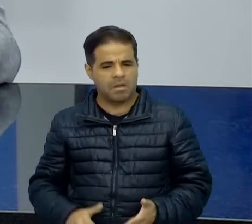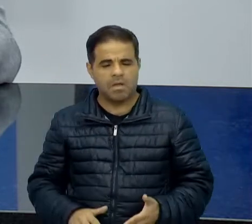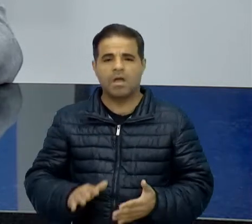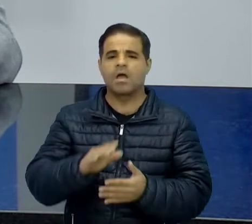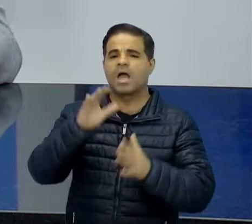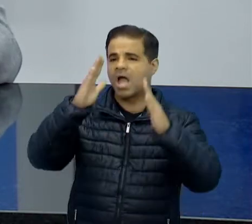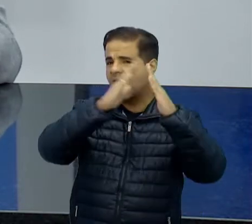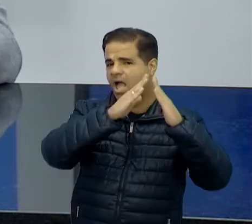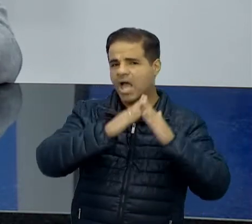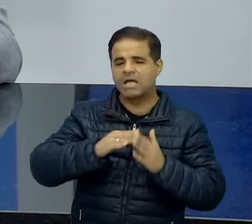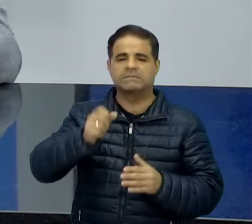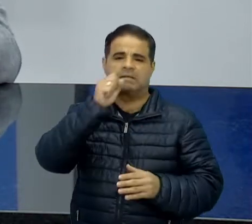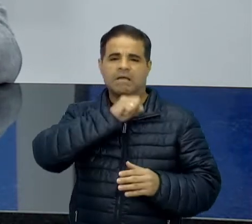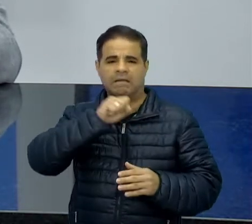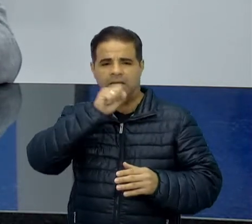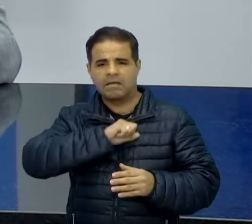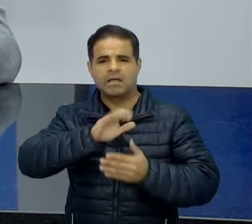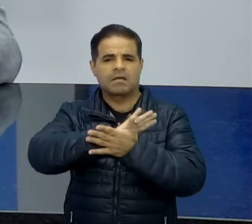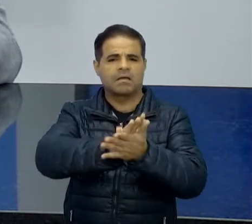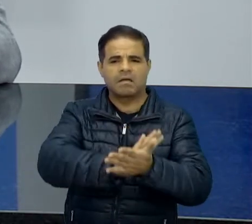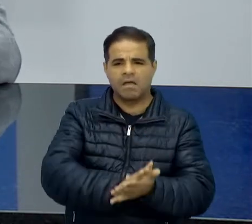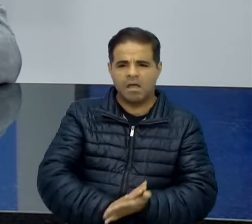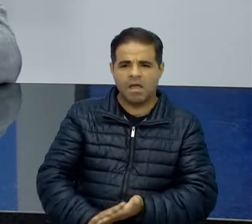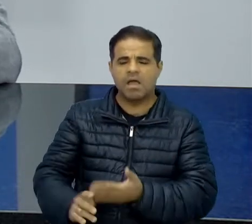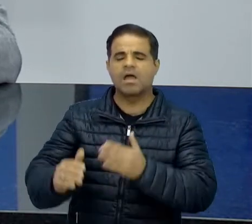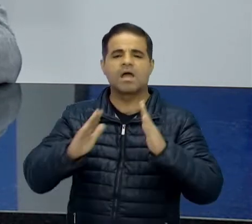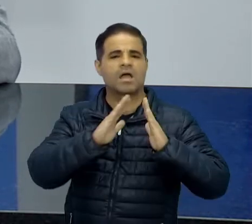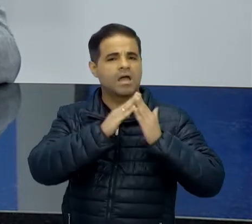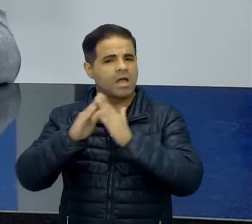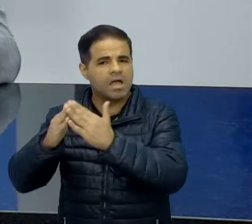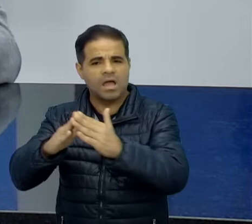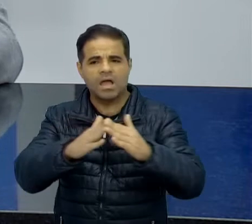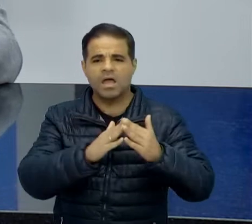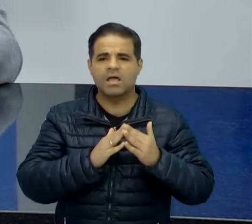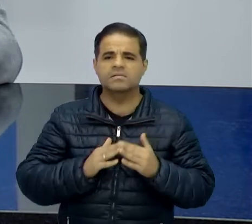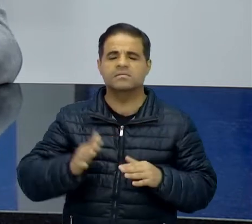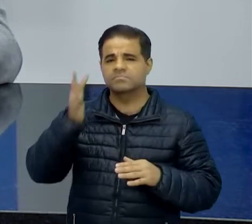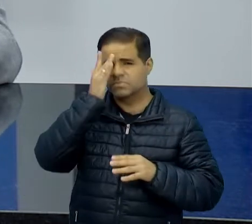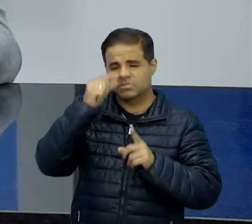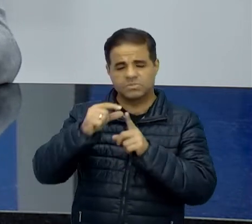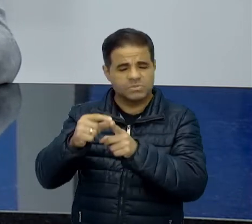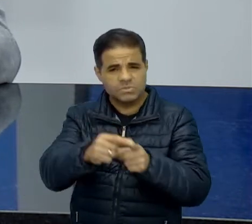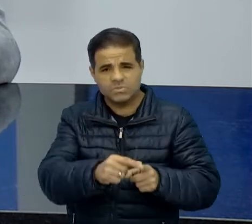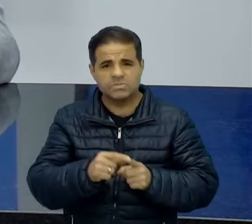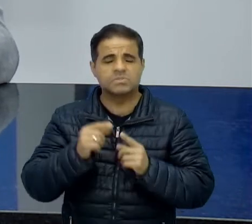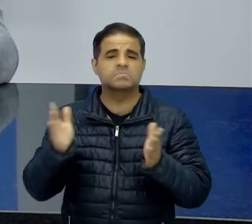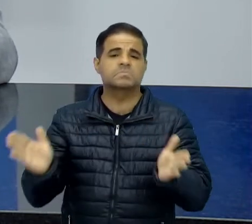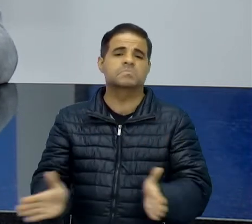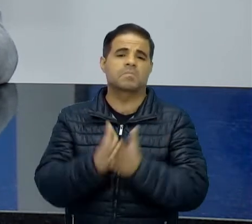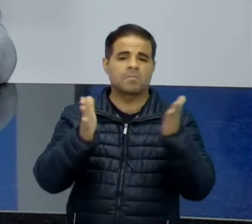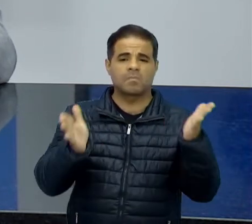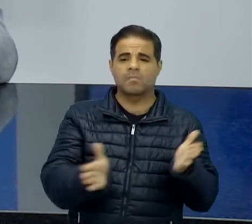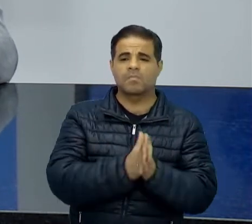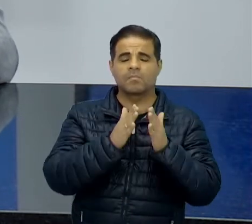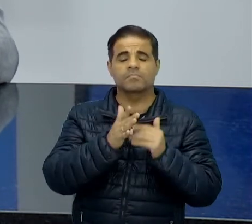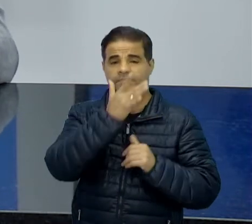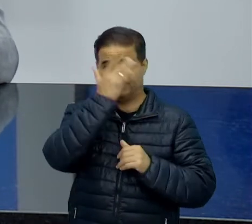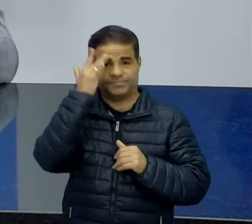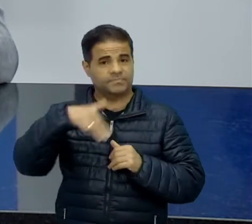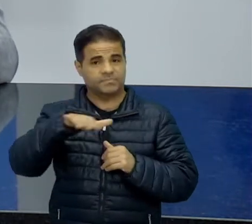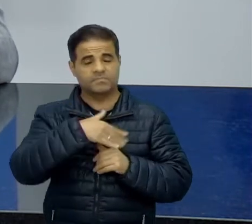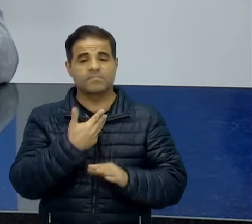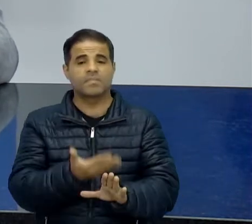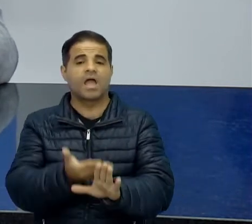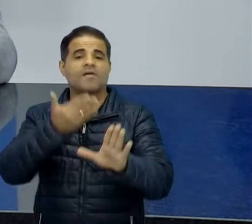residências antigas, a destruir cortiços também, onde moravam as pessoas mais pobres. E com isso, as pessoas foram